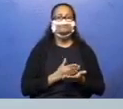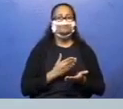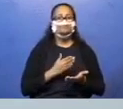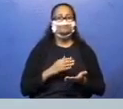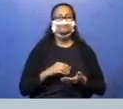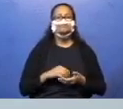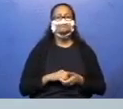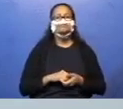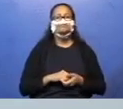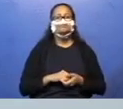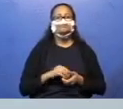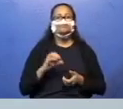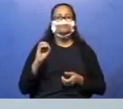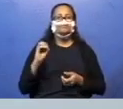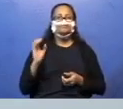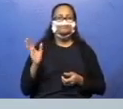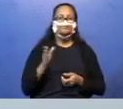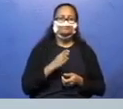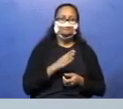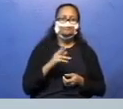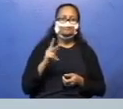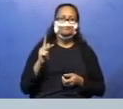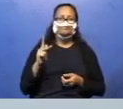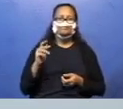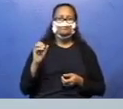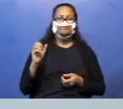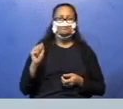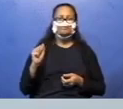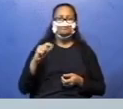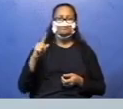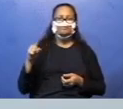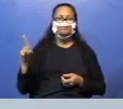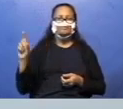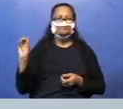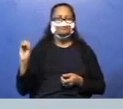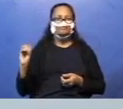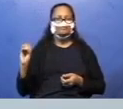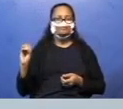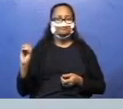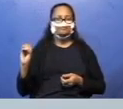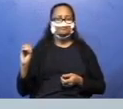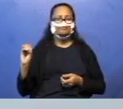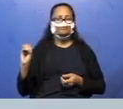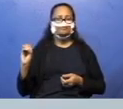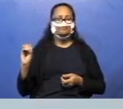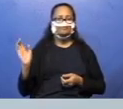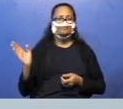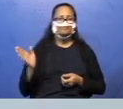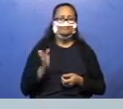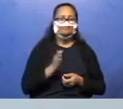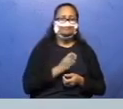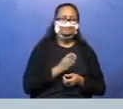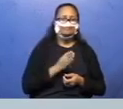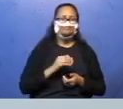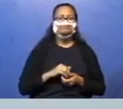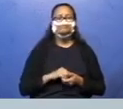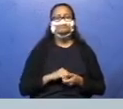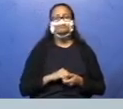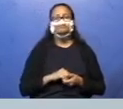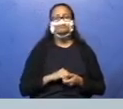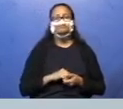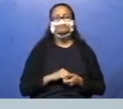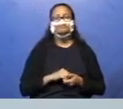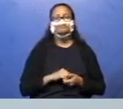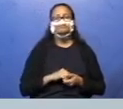O, pão, pão, o a, o o. Se